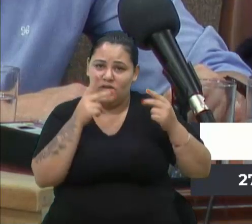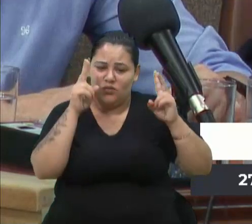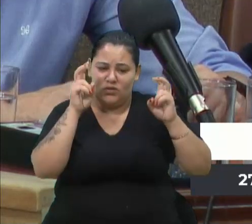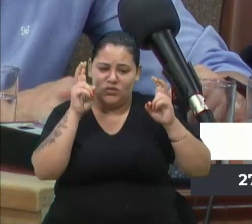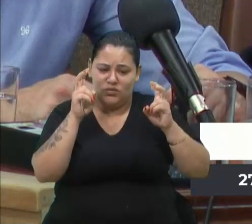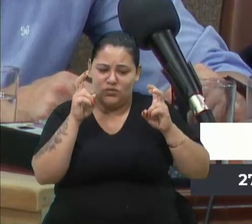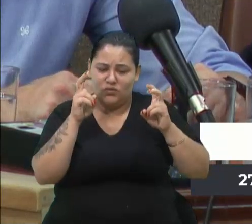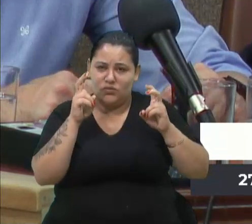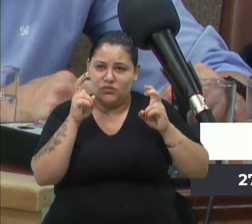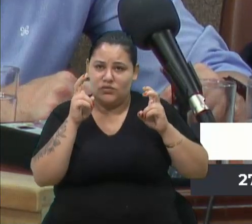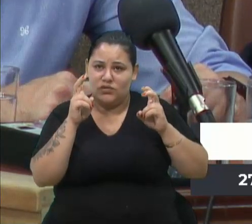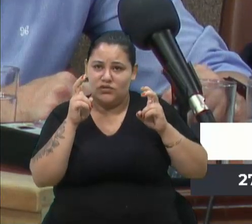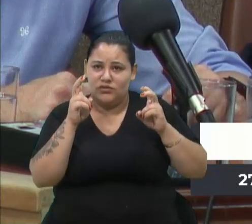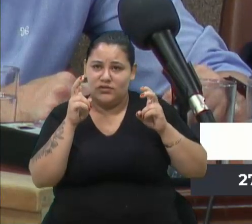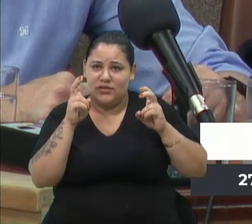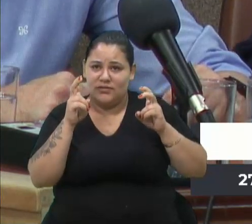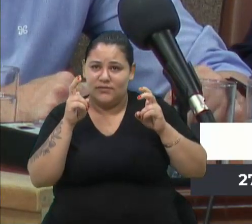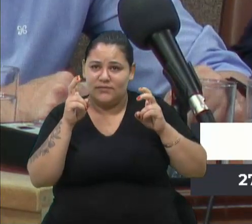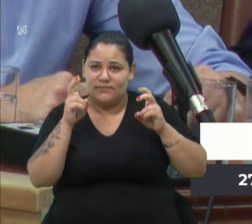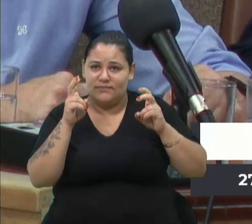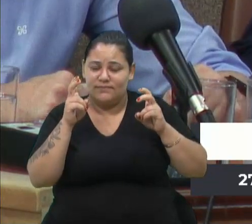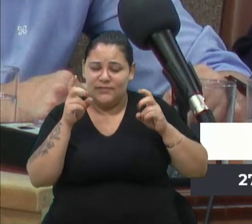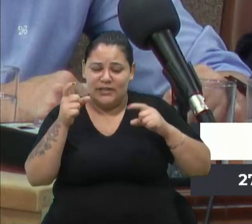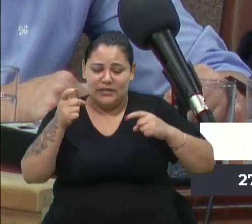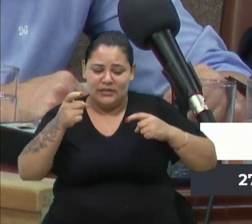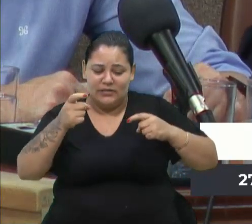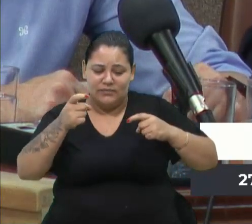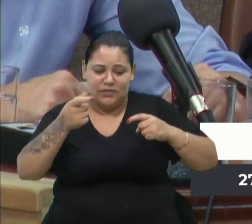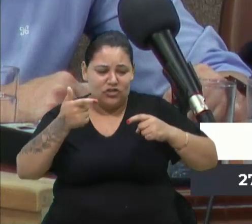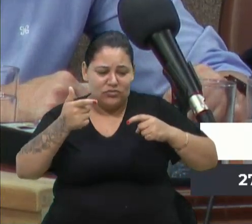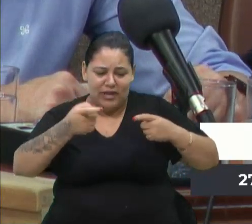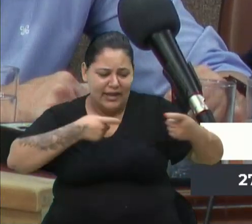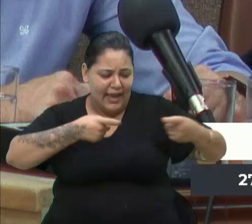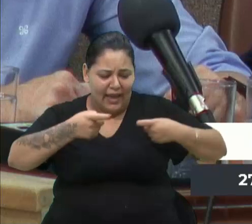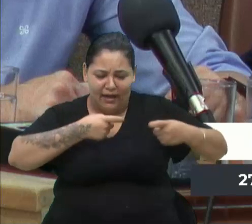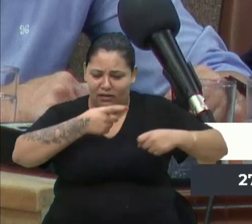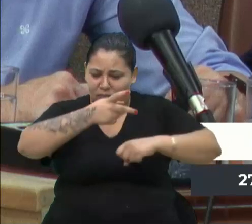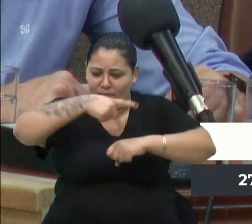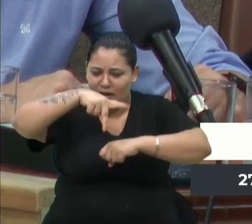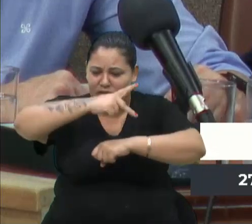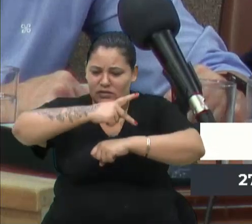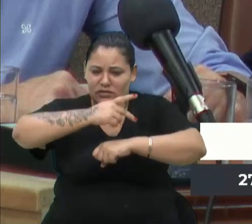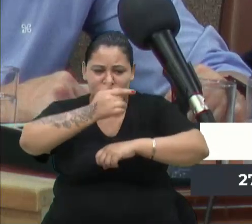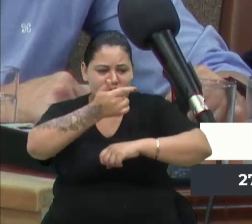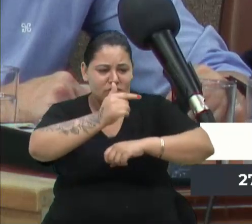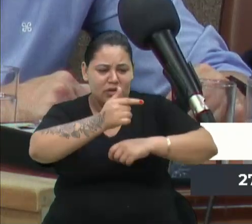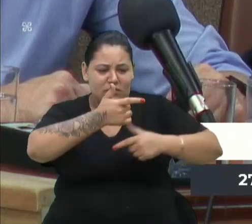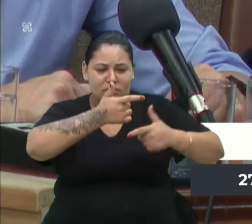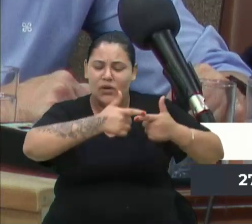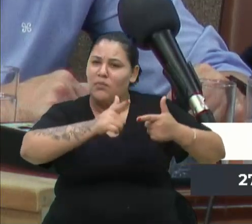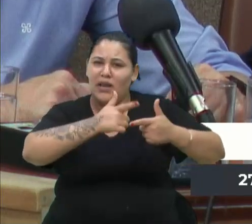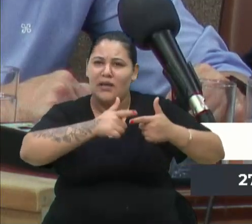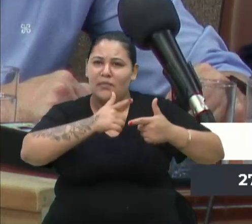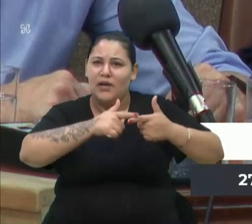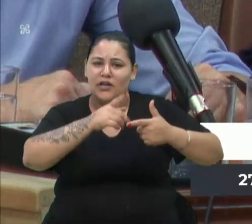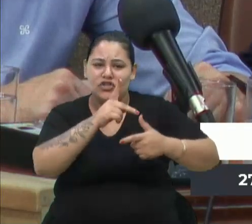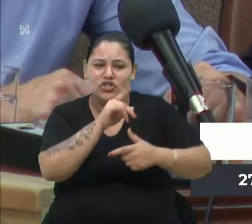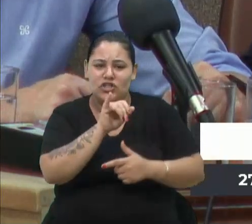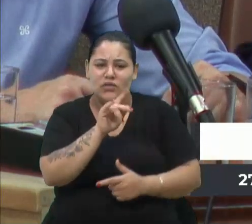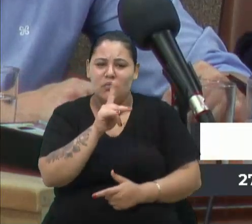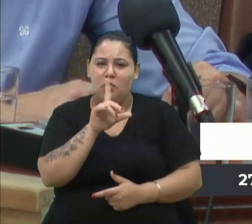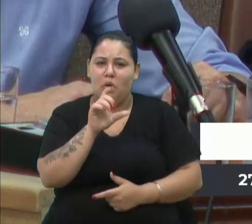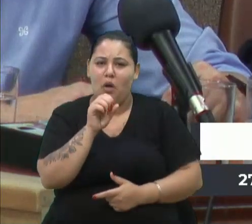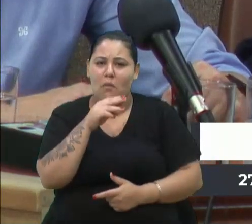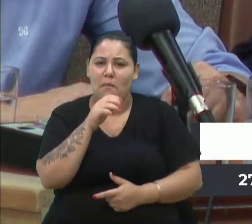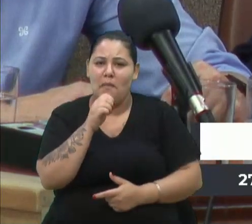nós não estamos em guerra com esses países, nós não temos problemas diplomáticos com esses países. O senhor traz números